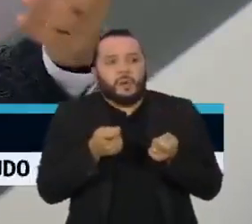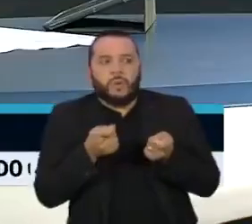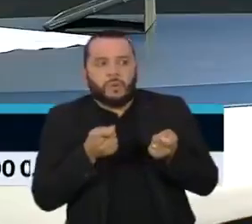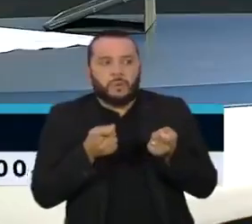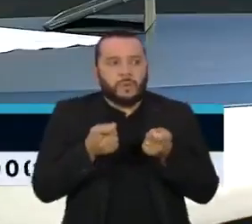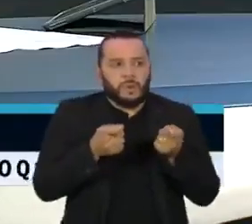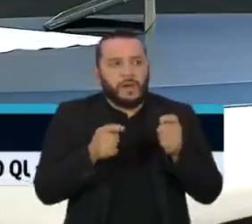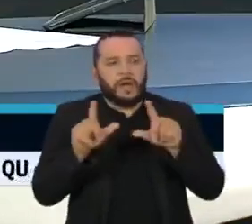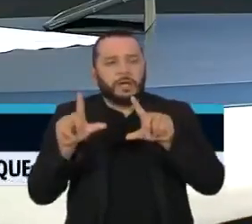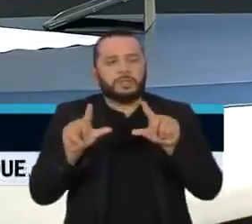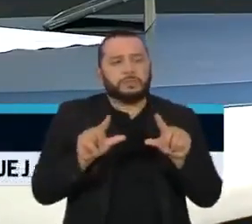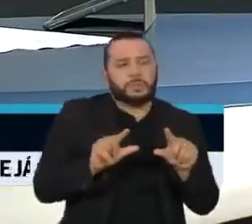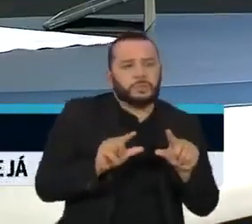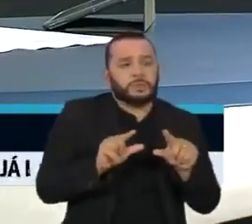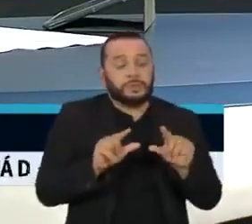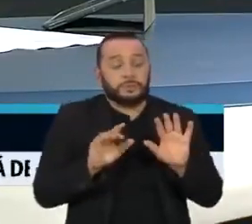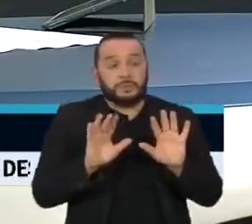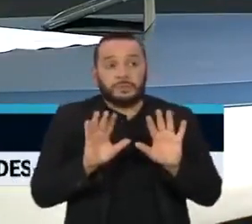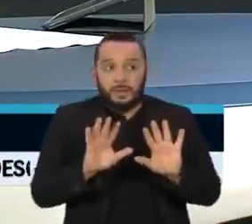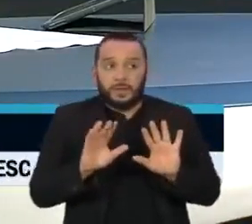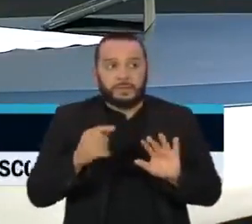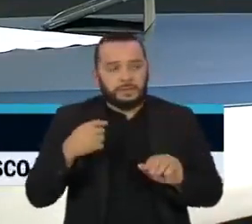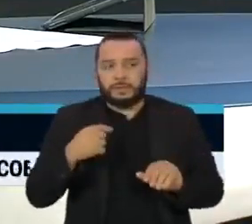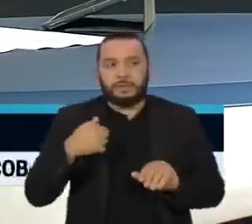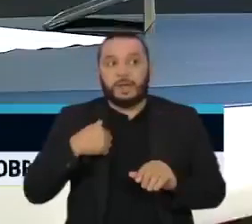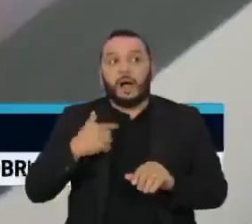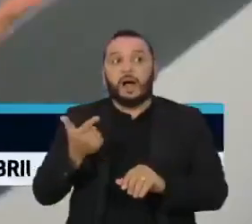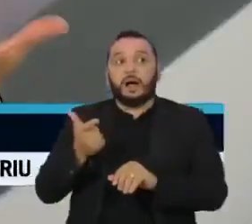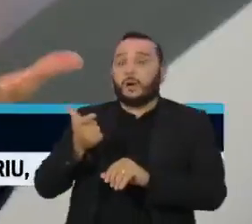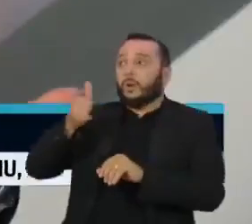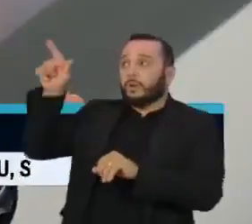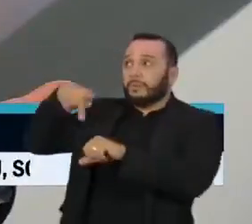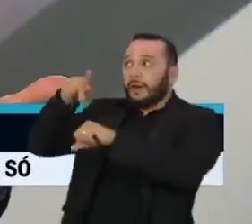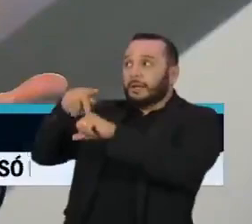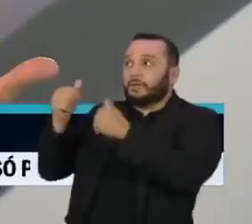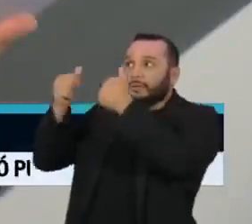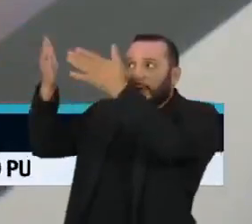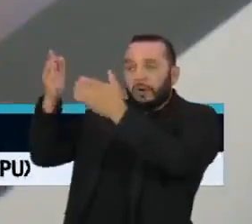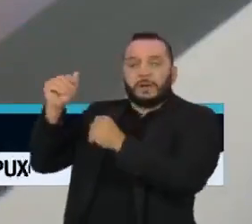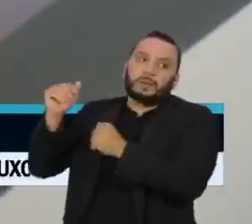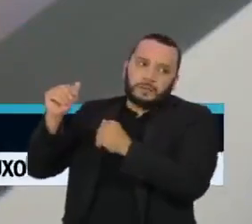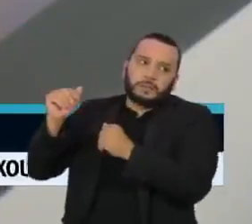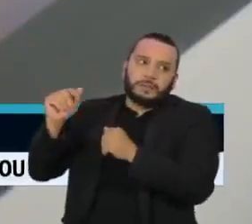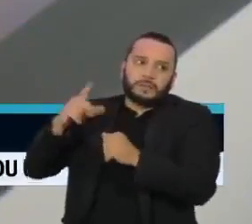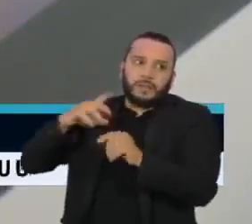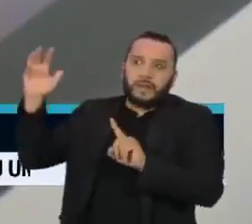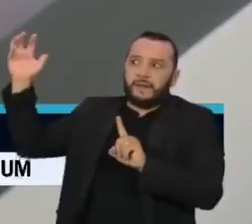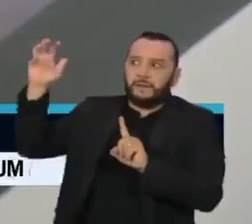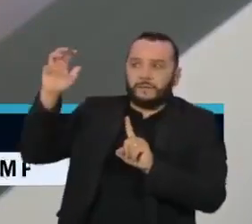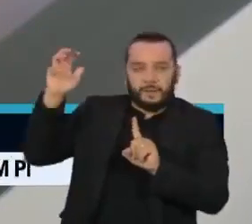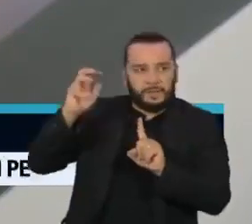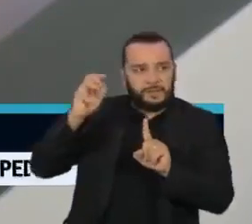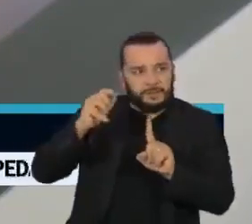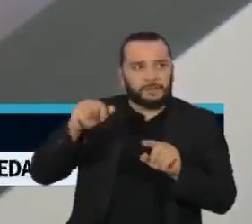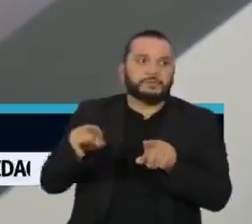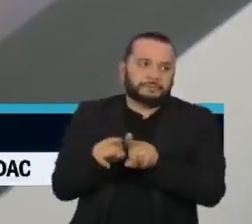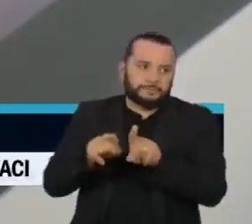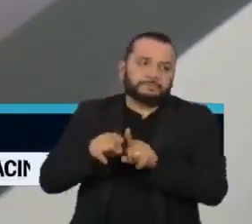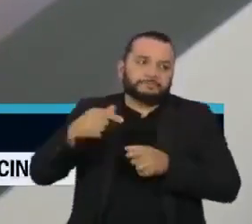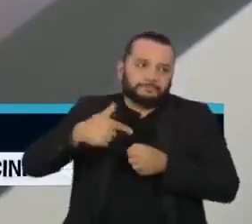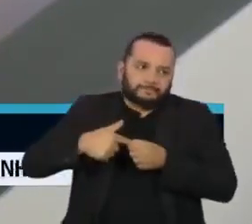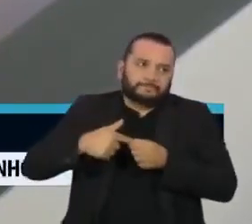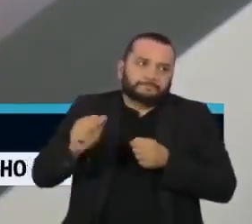algo que ocorre, que não depende da gente, no mercado internacional, varia o preço do petróleo. Isso tem um impacto no preço dos